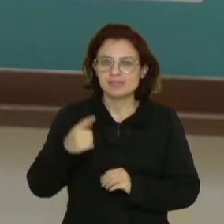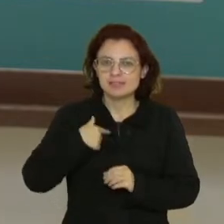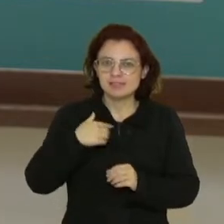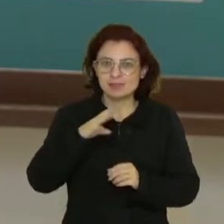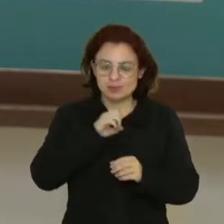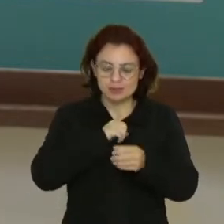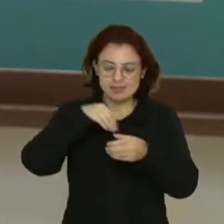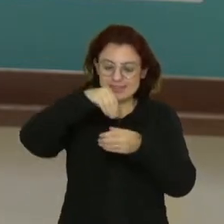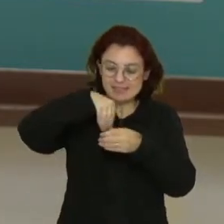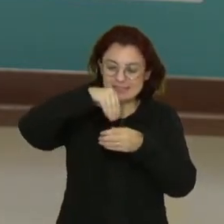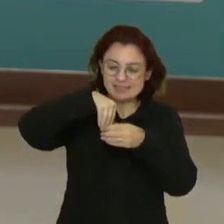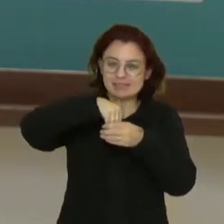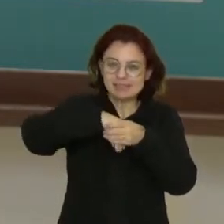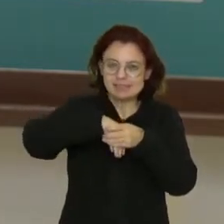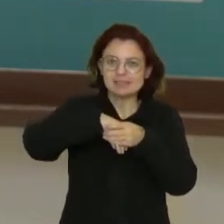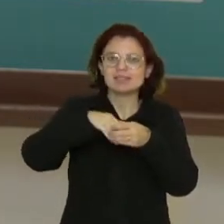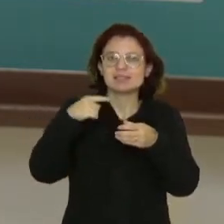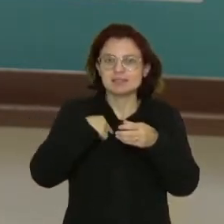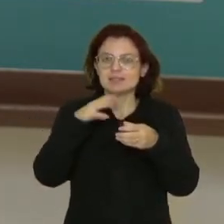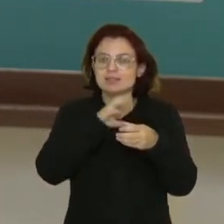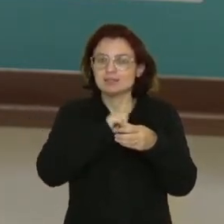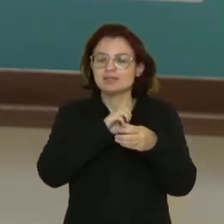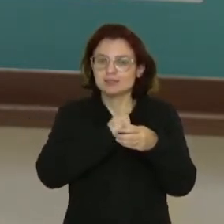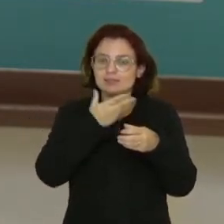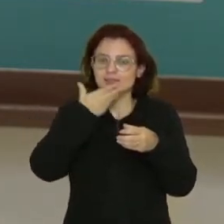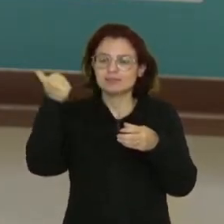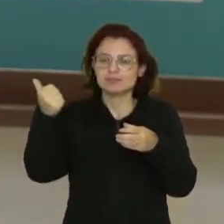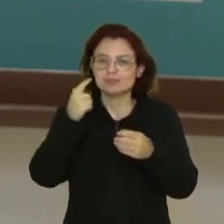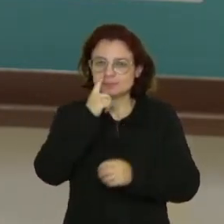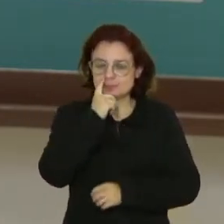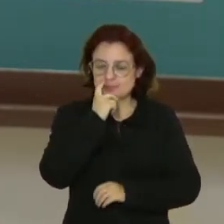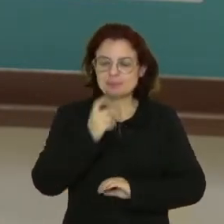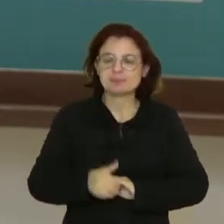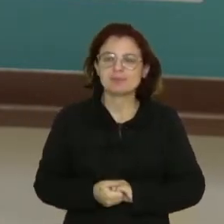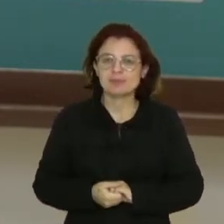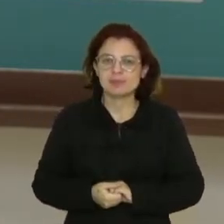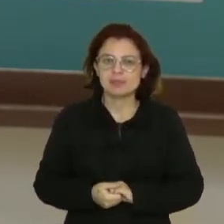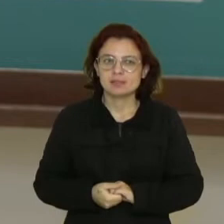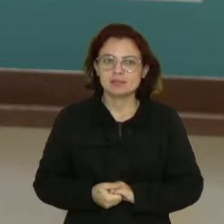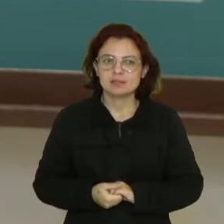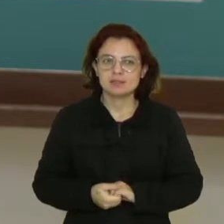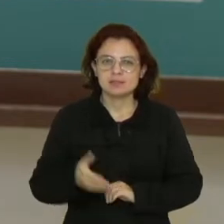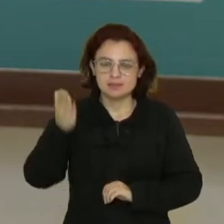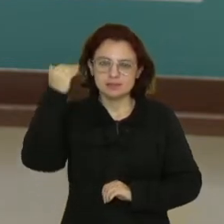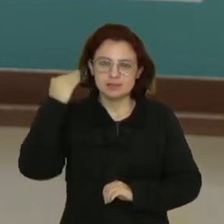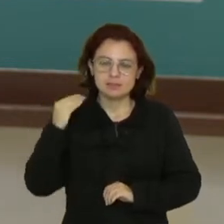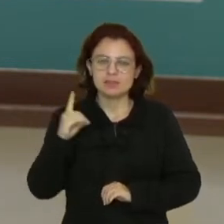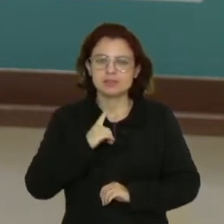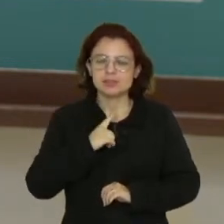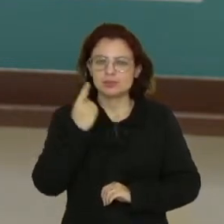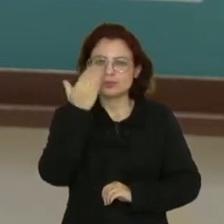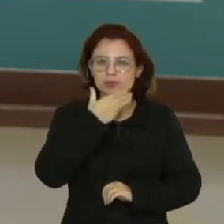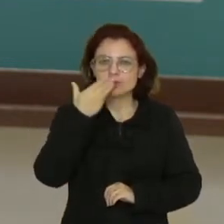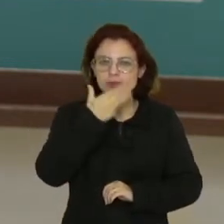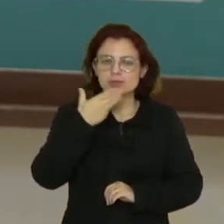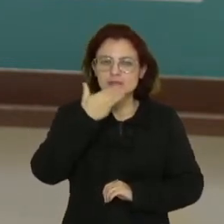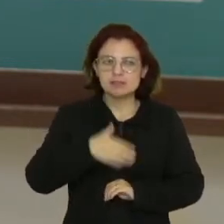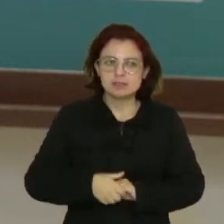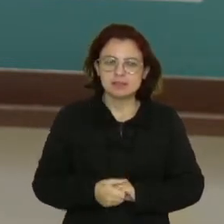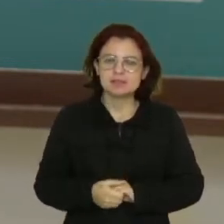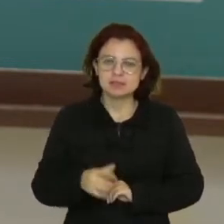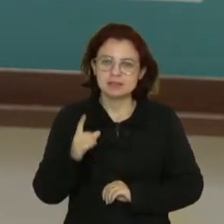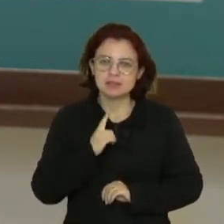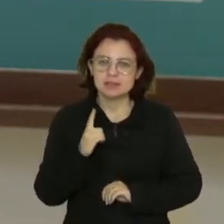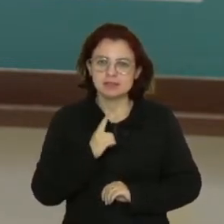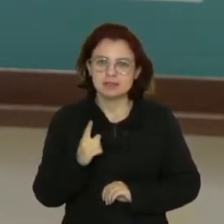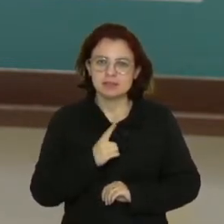quanto mais massa de sorvete tem ali dentro do Cone melhor ainda né antigamente tinha um doce não sei se ainda existe que era um